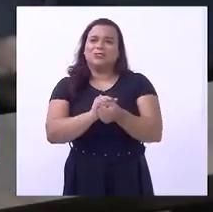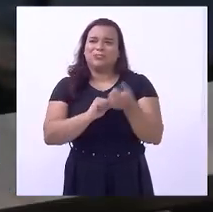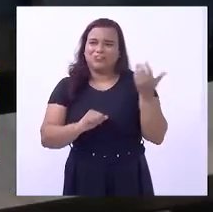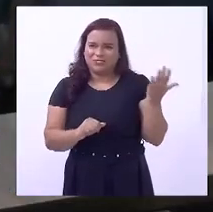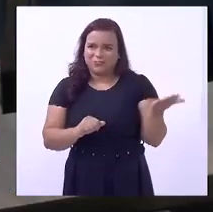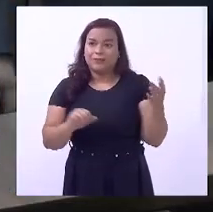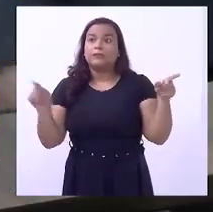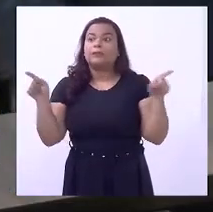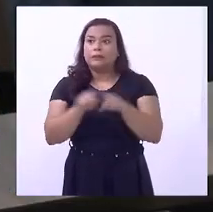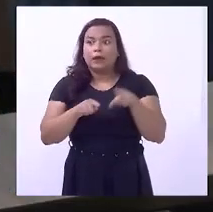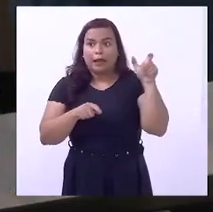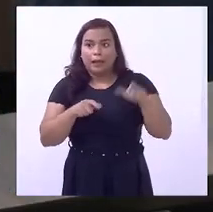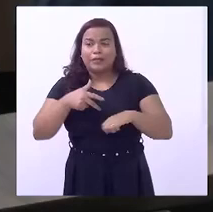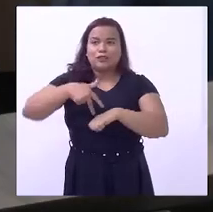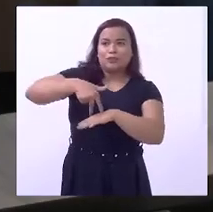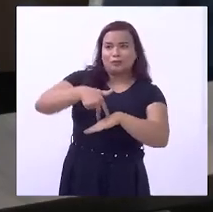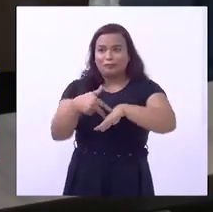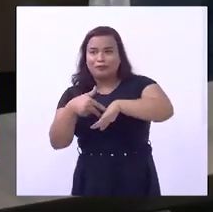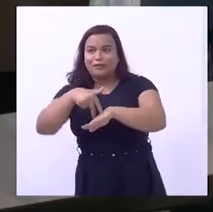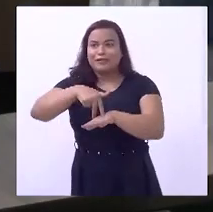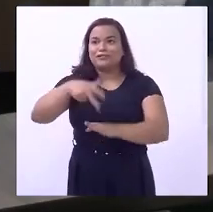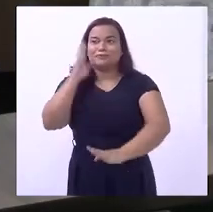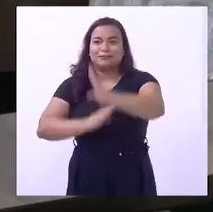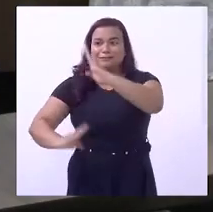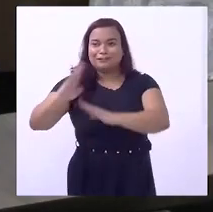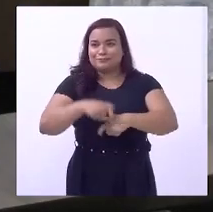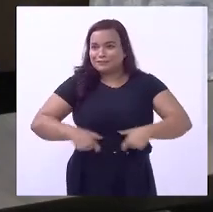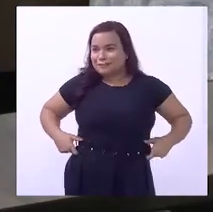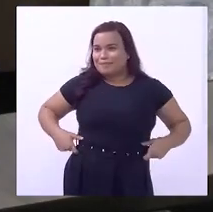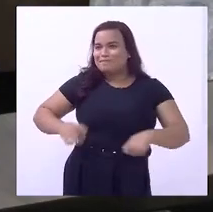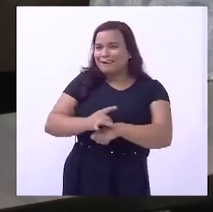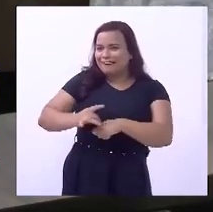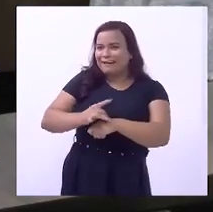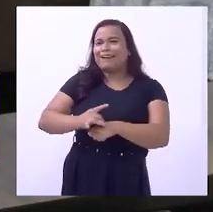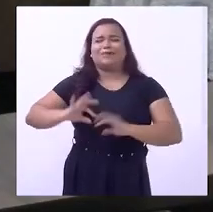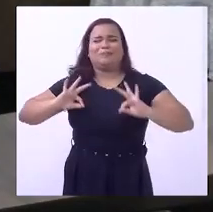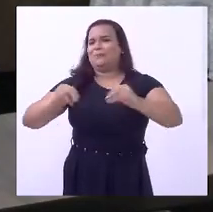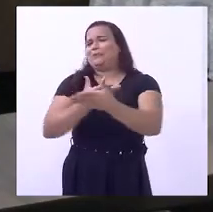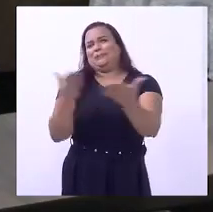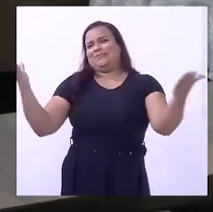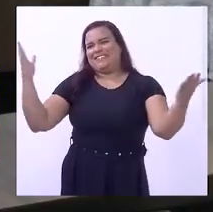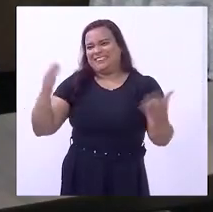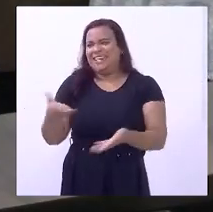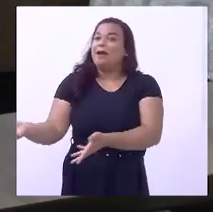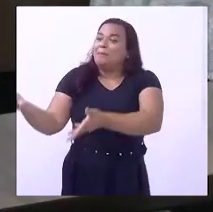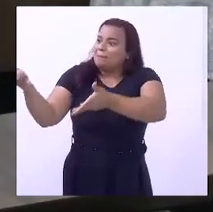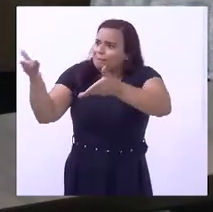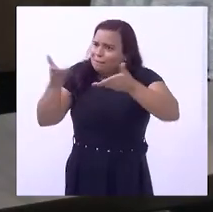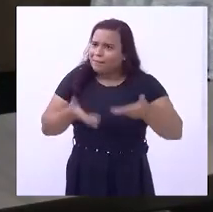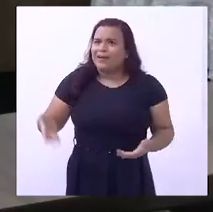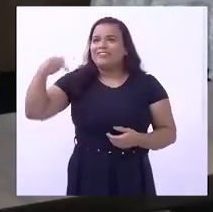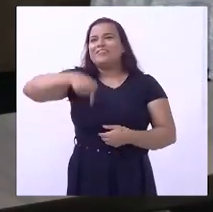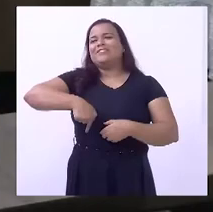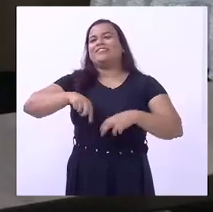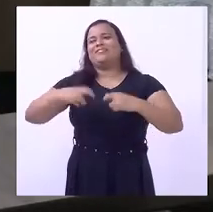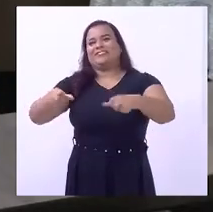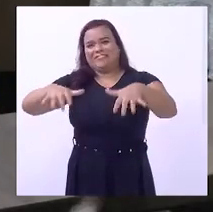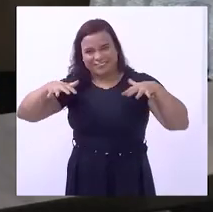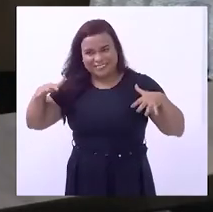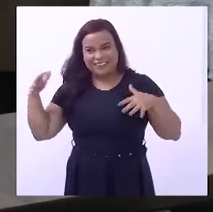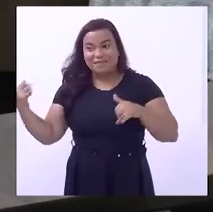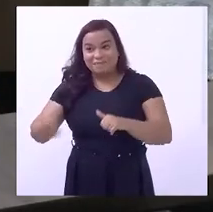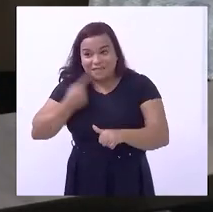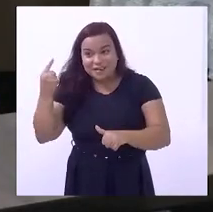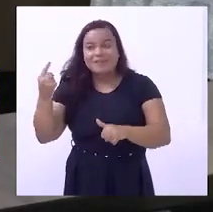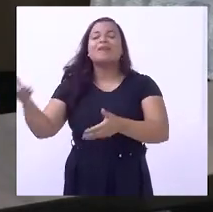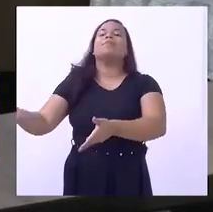Além disso, é surfista, faixa preta, é tudo. Sérgio, seja bem-vindo a esse plenário. Primeira vez que esteve aqui, seja muito bem-vindo. Seja